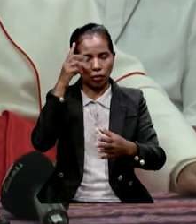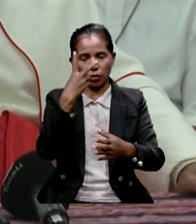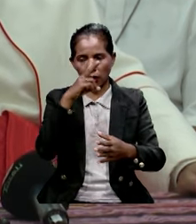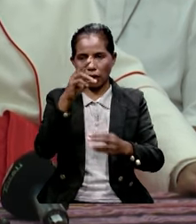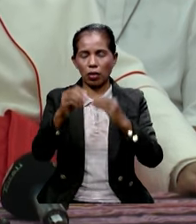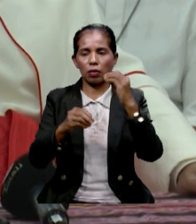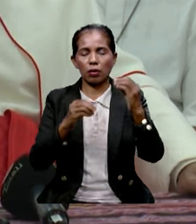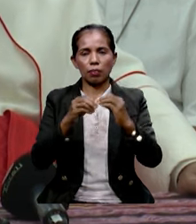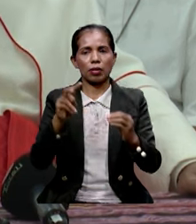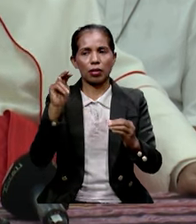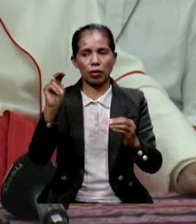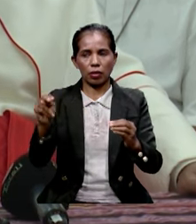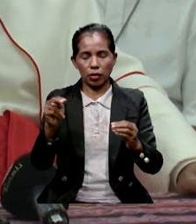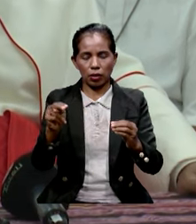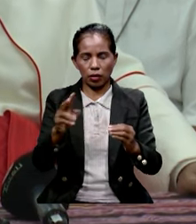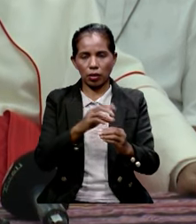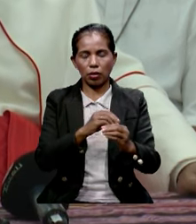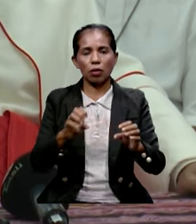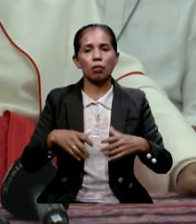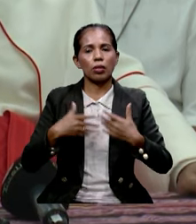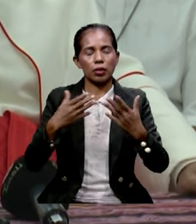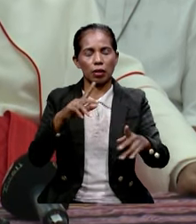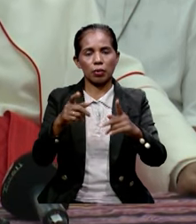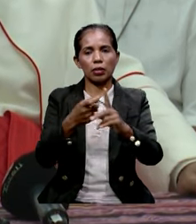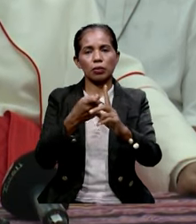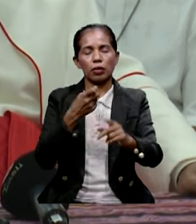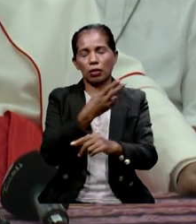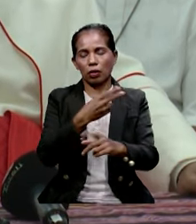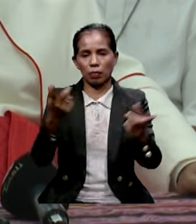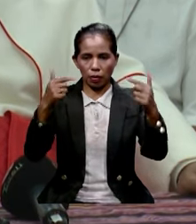quando a baninha, procedura o ensaio, mas se assentamos aí de bom.